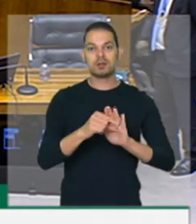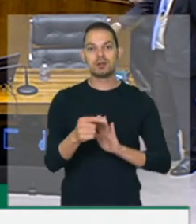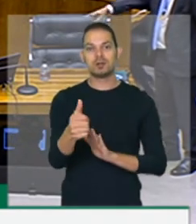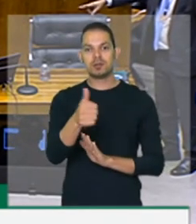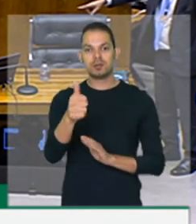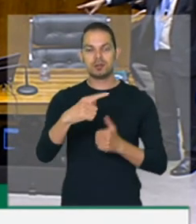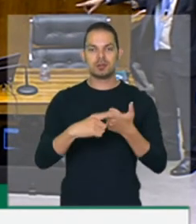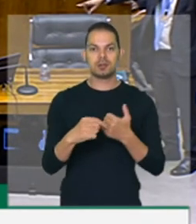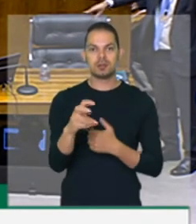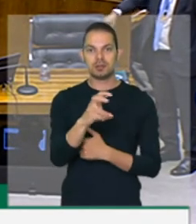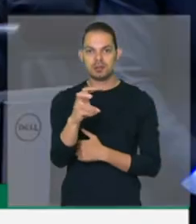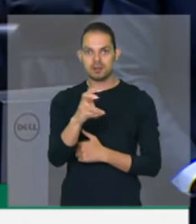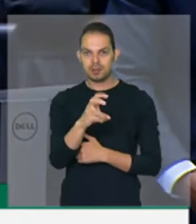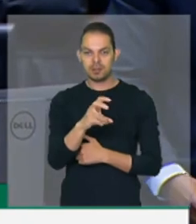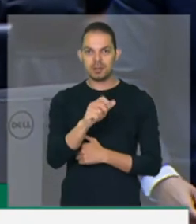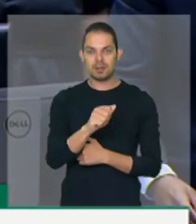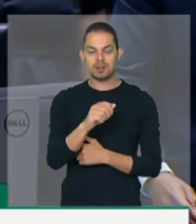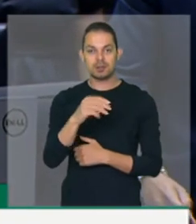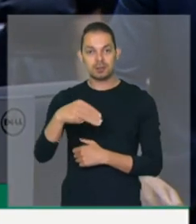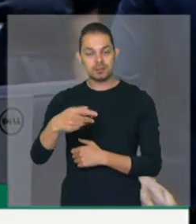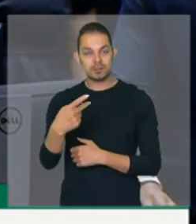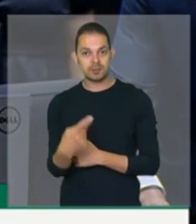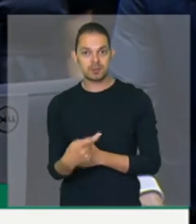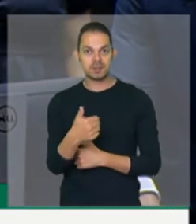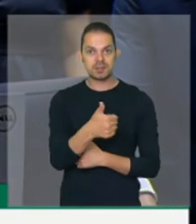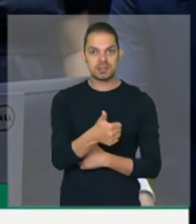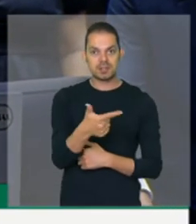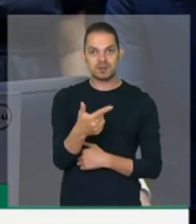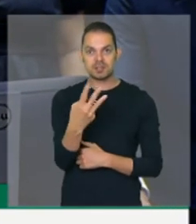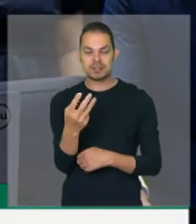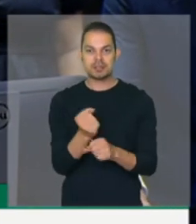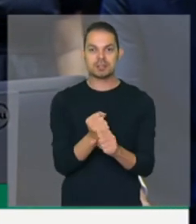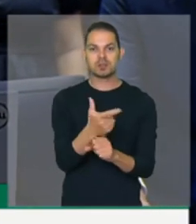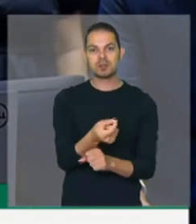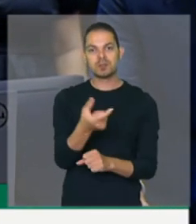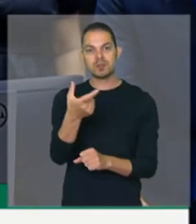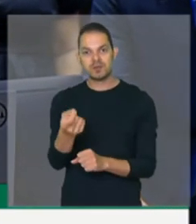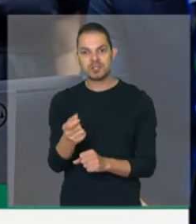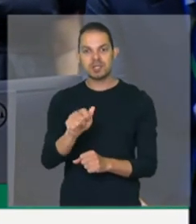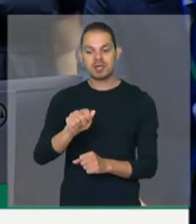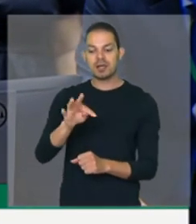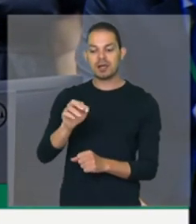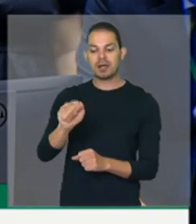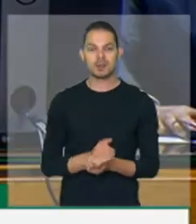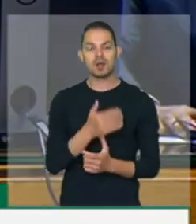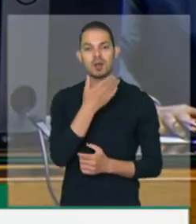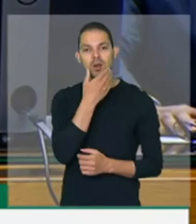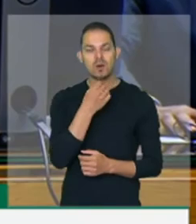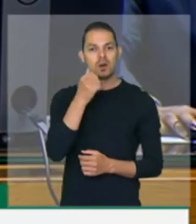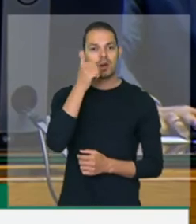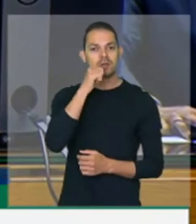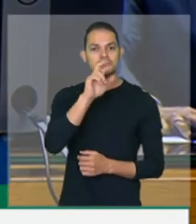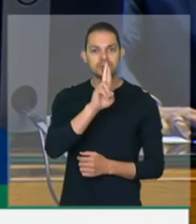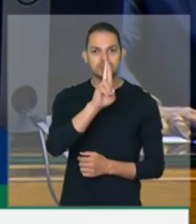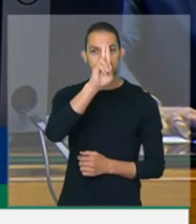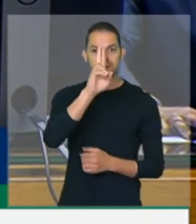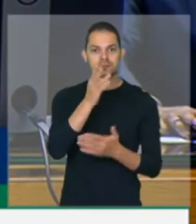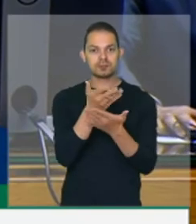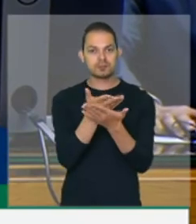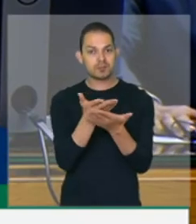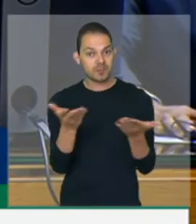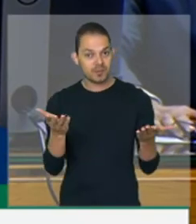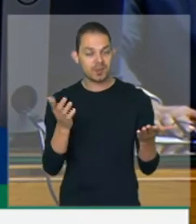artigo 5º do ato da mesa número 123 de 2020. Fica dispensada a leitura da ata da sessão.